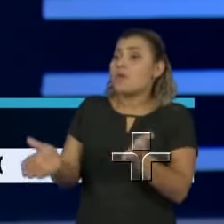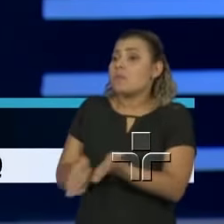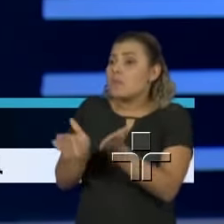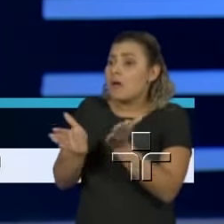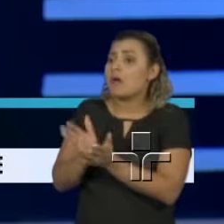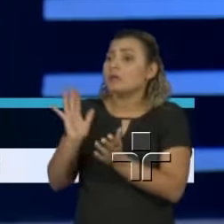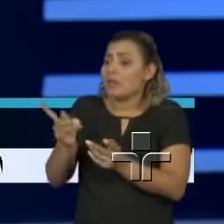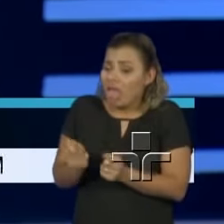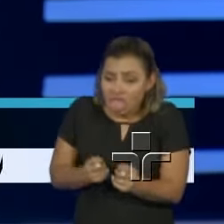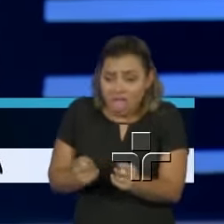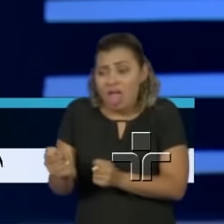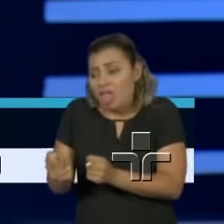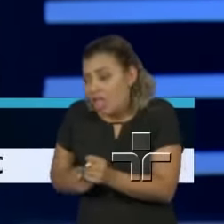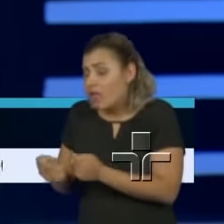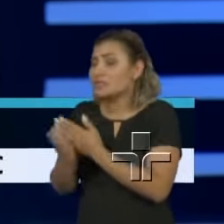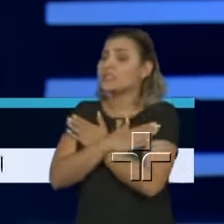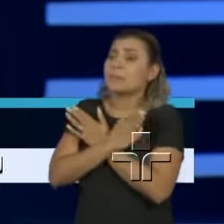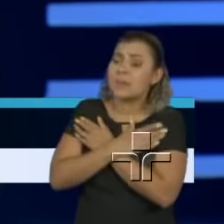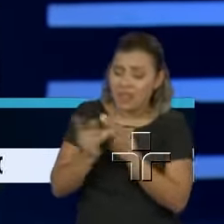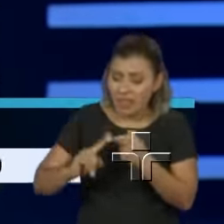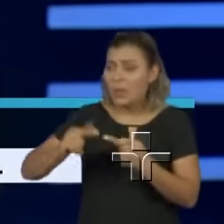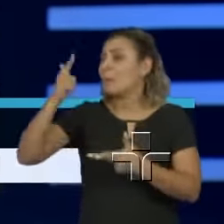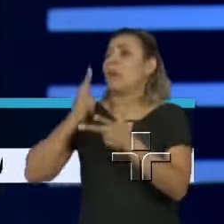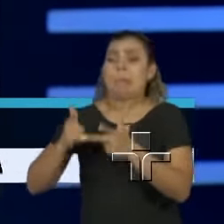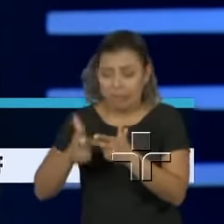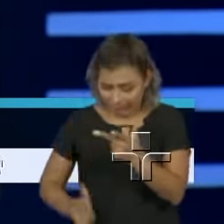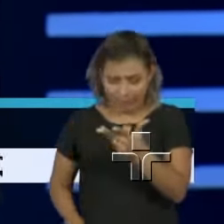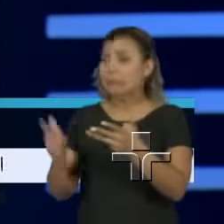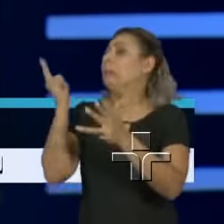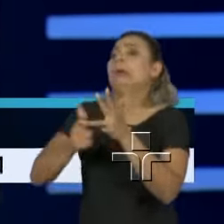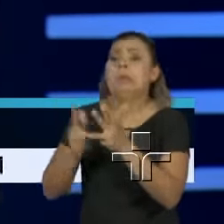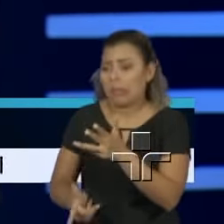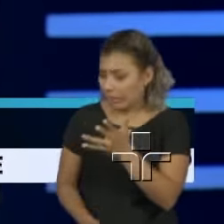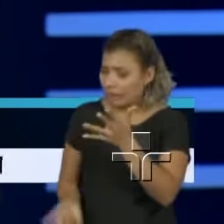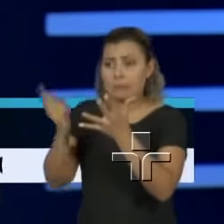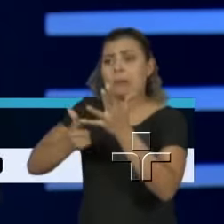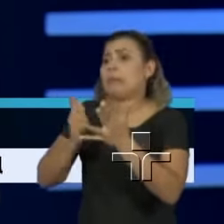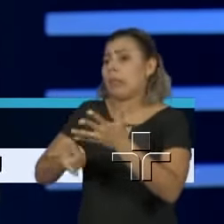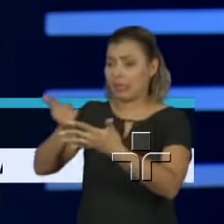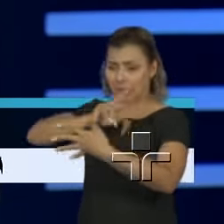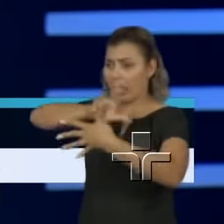né? 12% de desemprego, a situação do país terrível, tudo faltando em casa, de